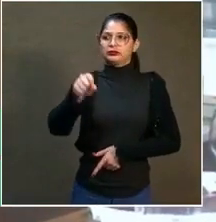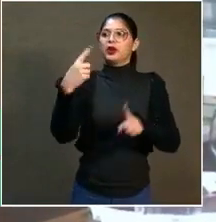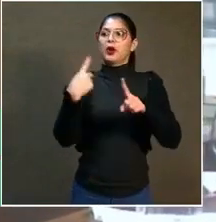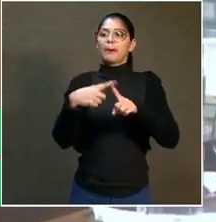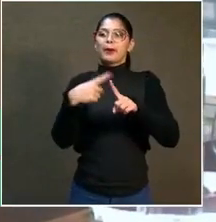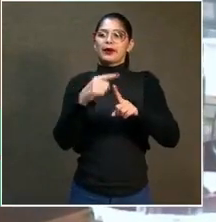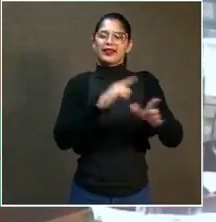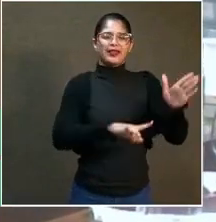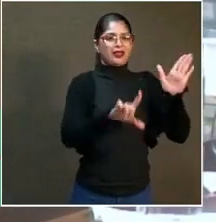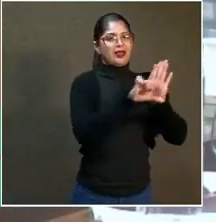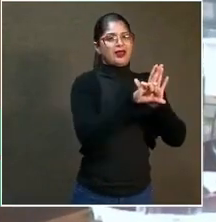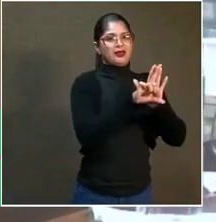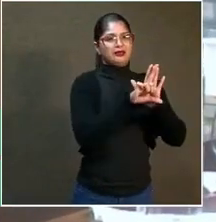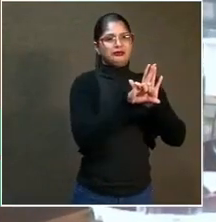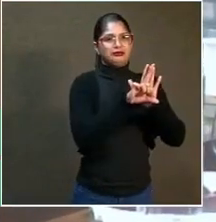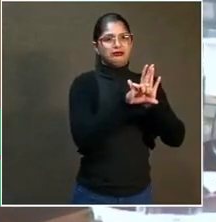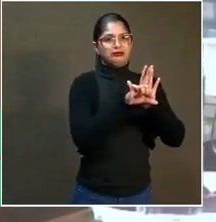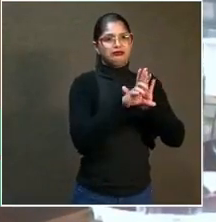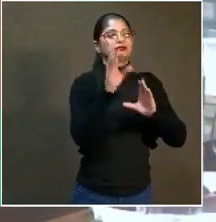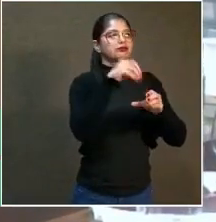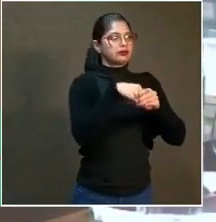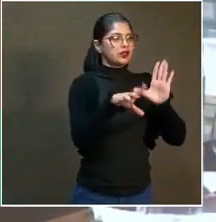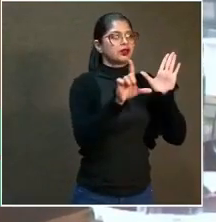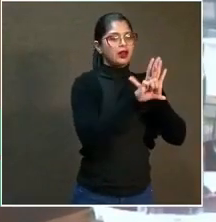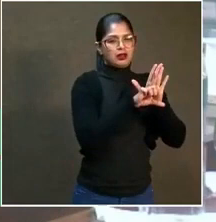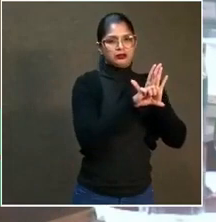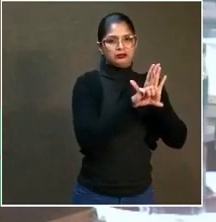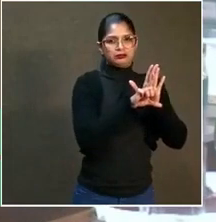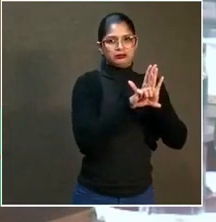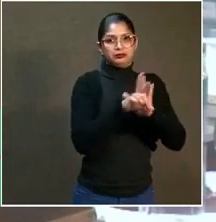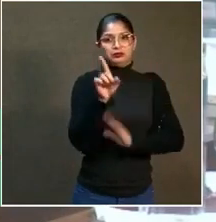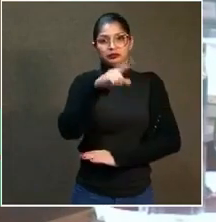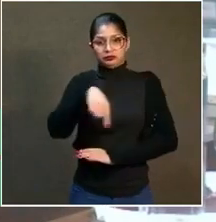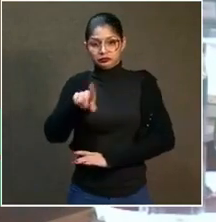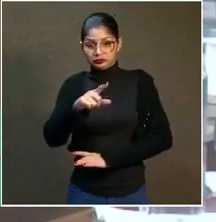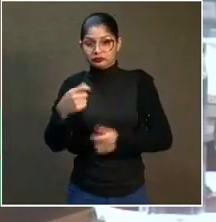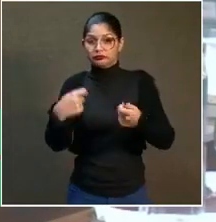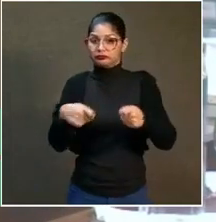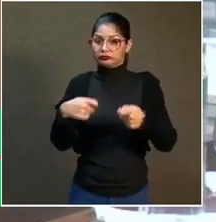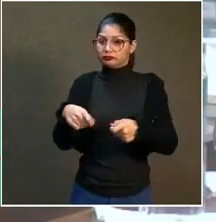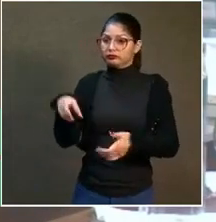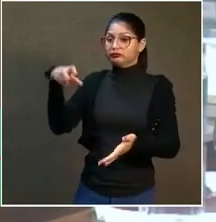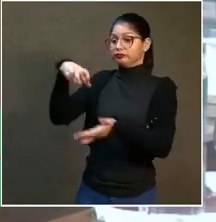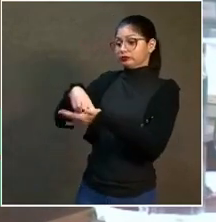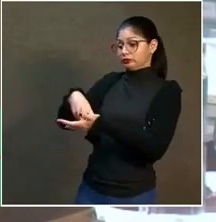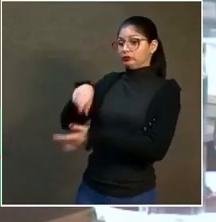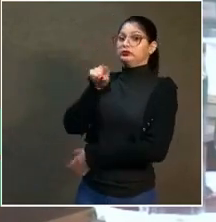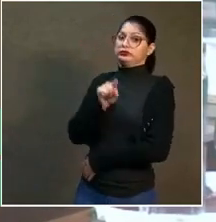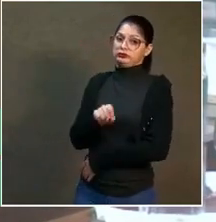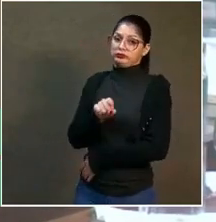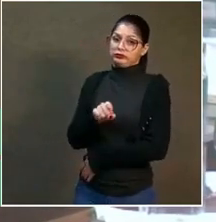lei. Está na lei. A mesma. Vossas excelências vão condenar.